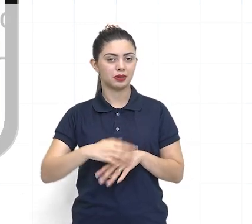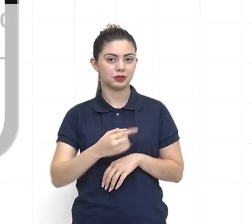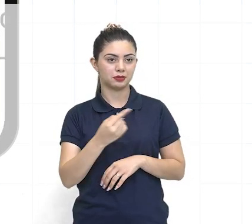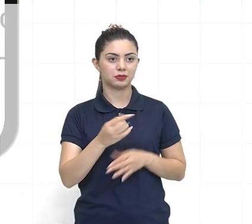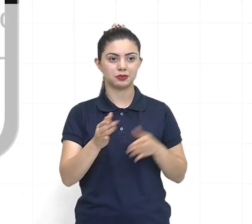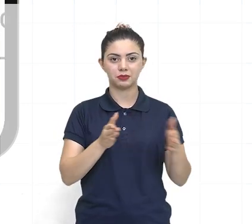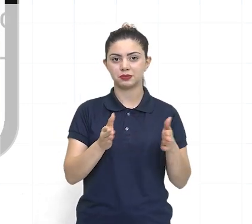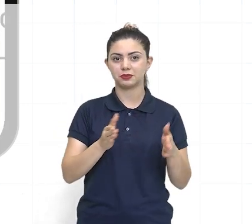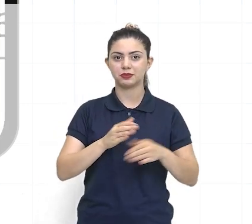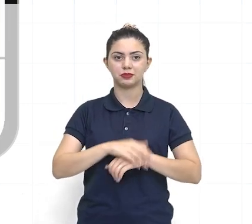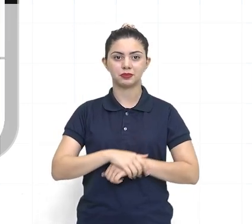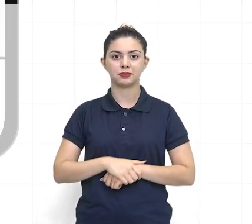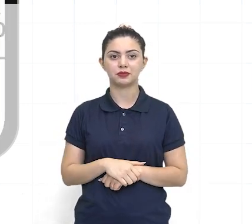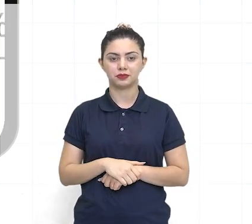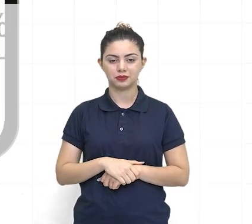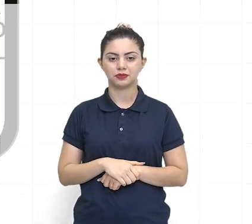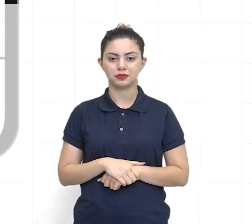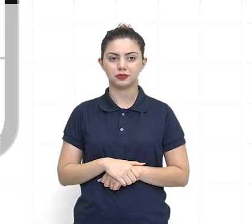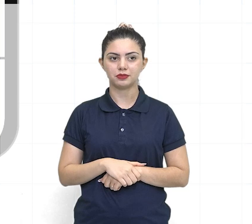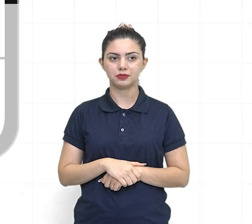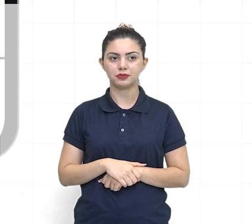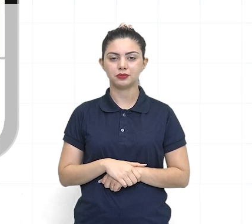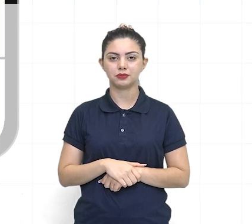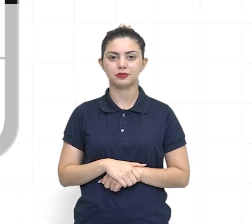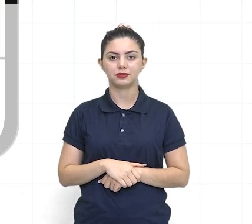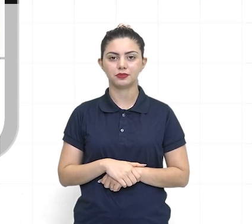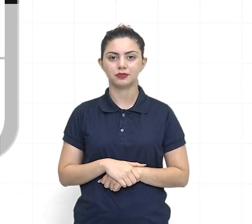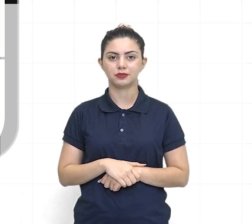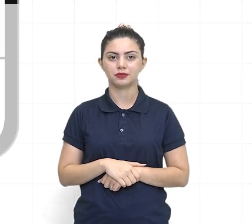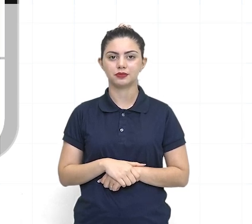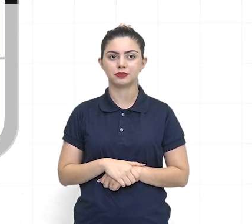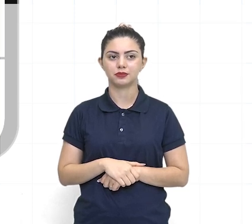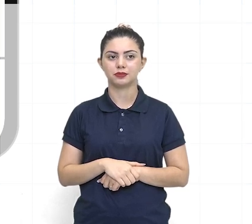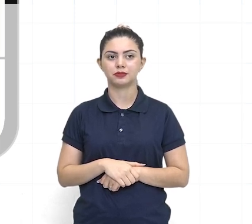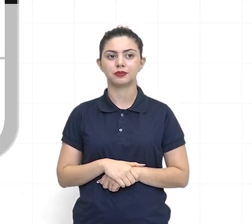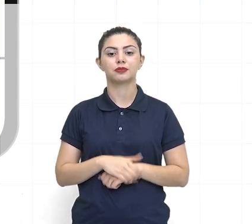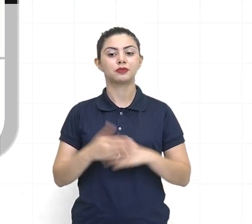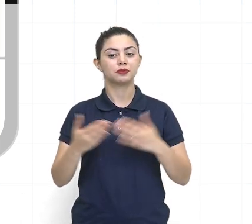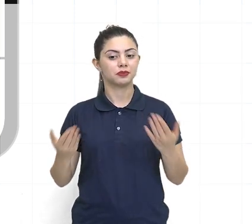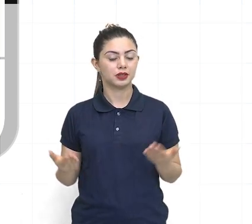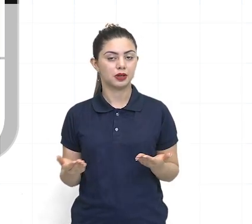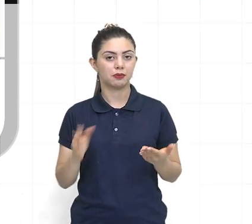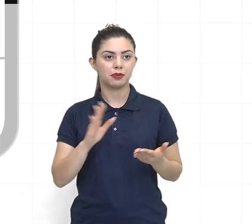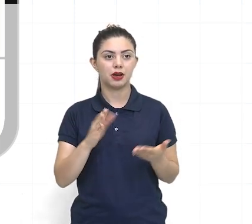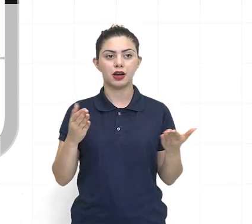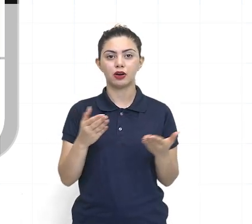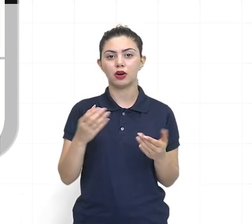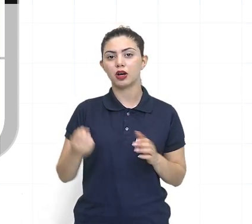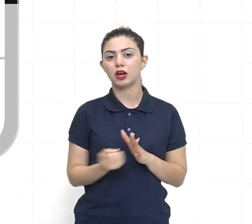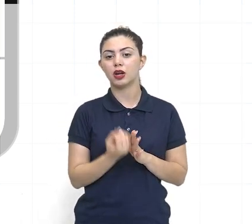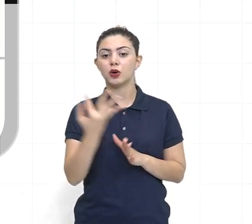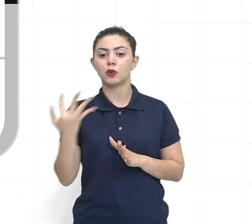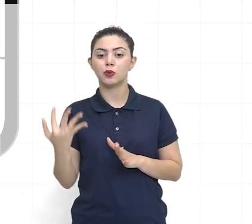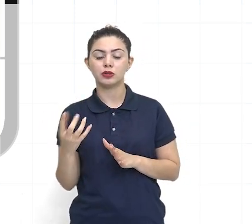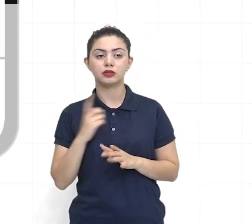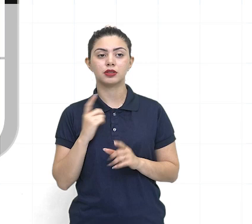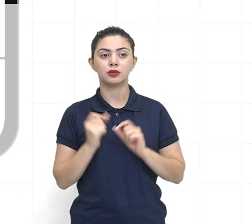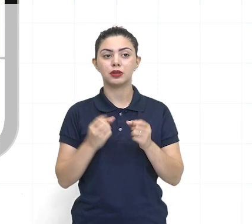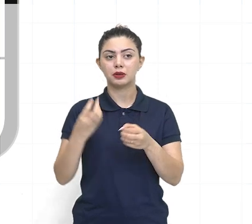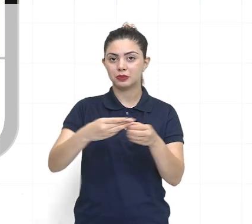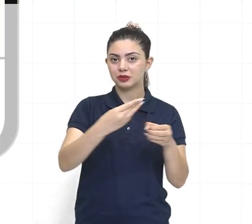primeira fase. Agora, vamos ver, em termos de município, qual o quantitativo. Nós